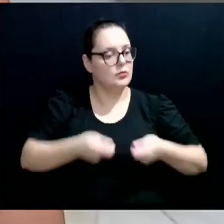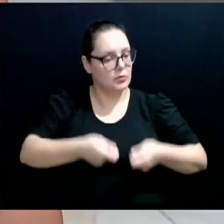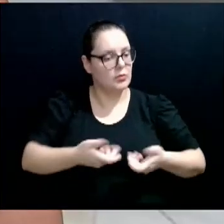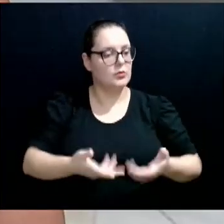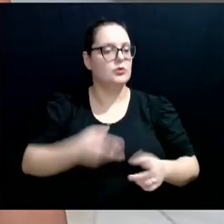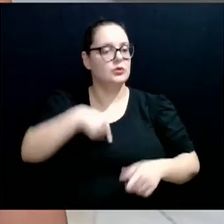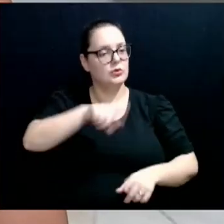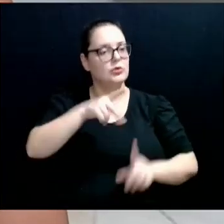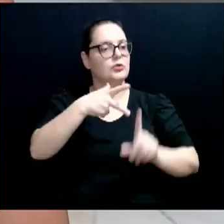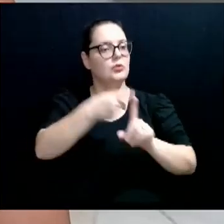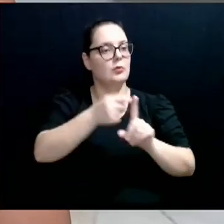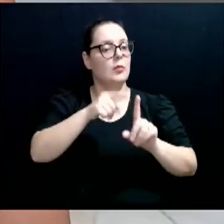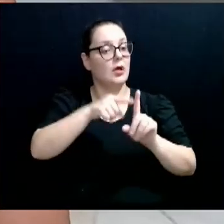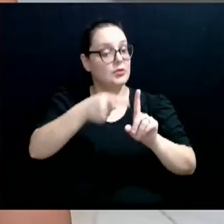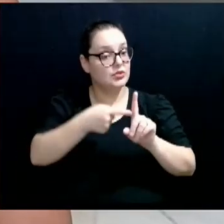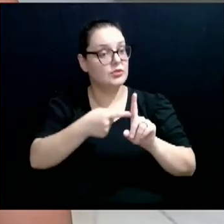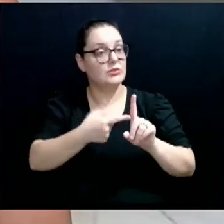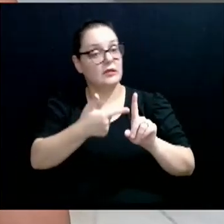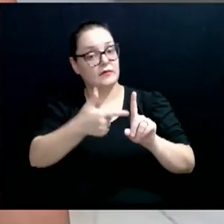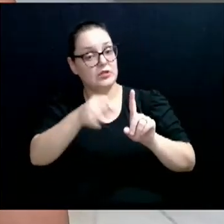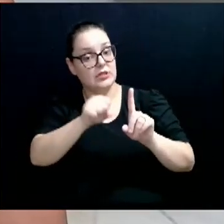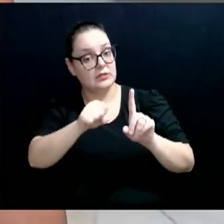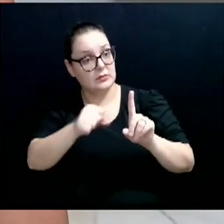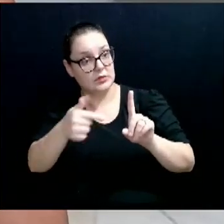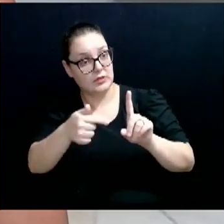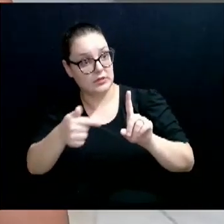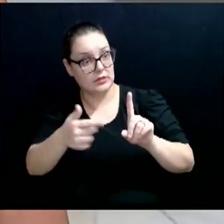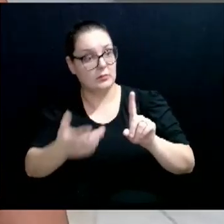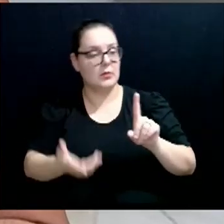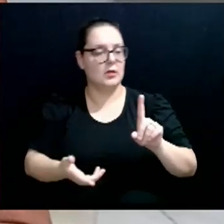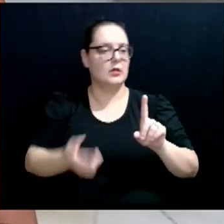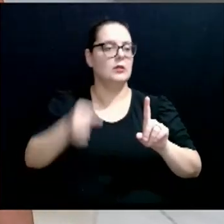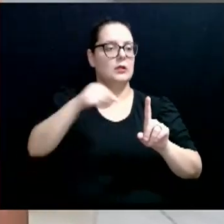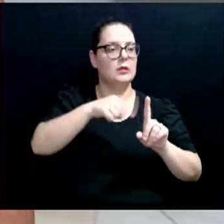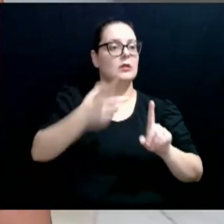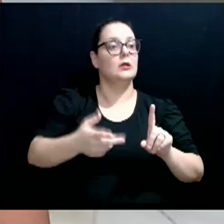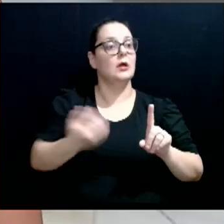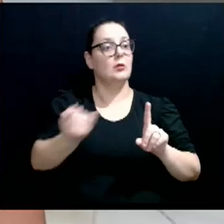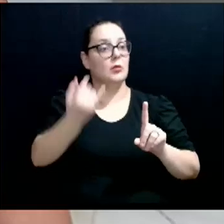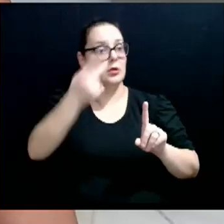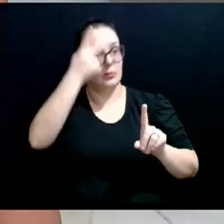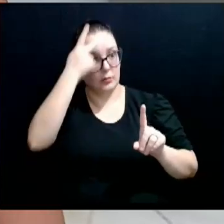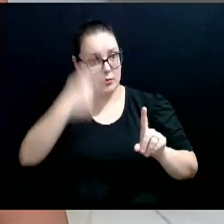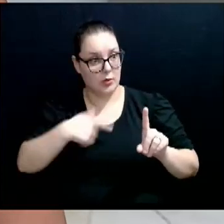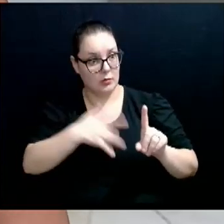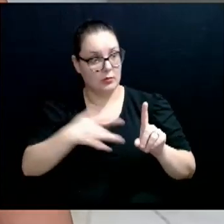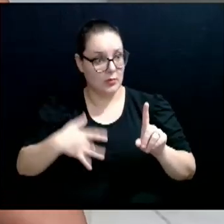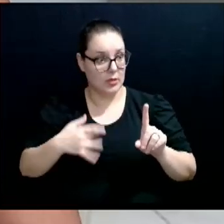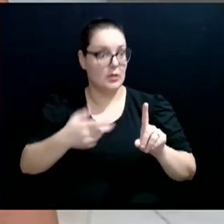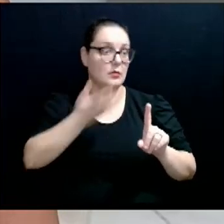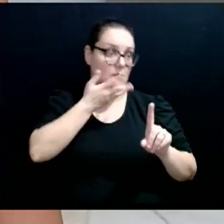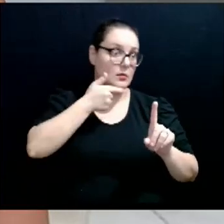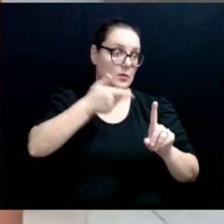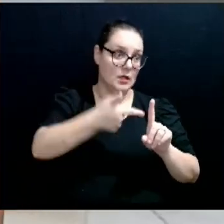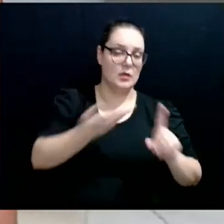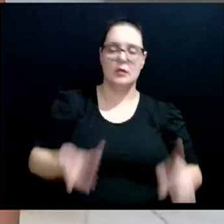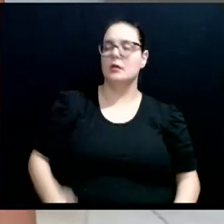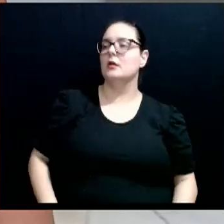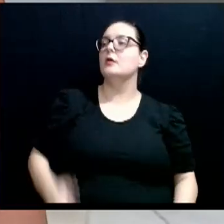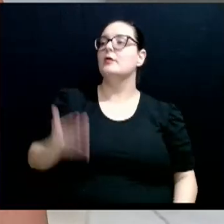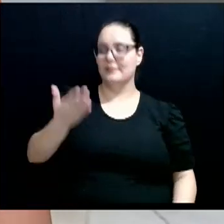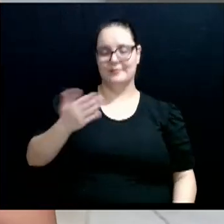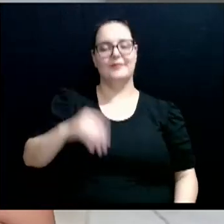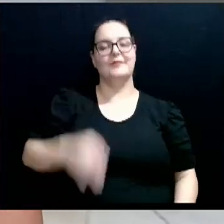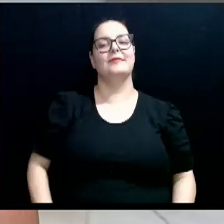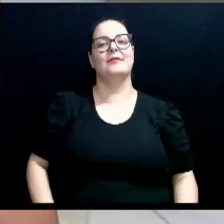que é muito importante, né, que é a saúde dela e também da criança, né? Então você, gestante, compareça aos nossos serviços. Então